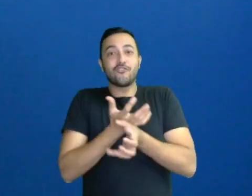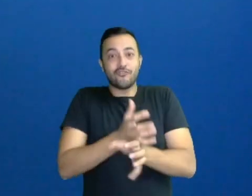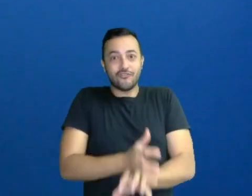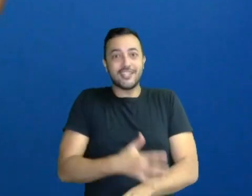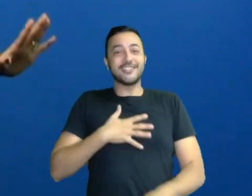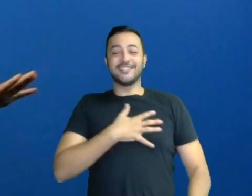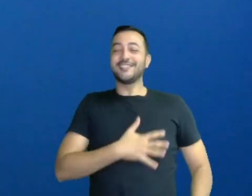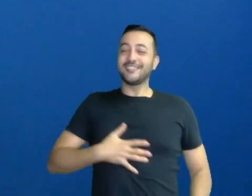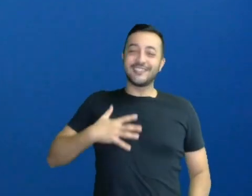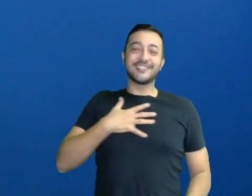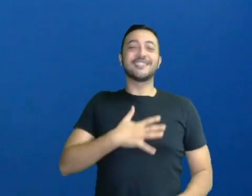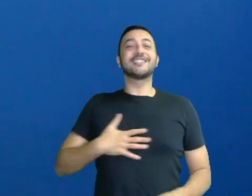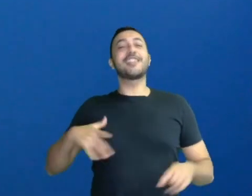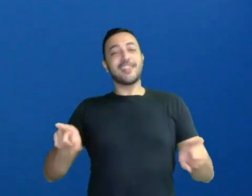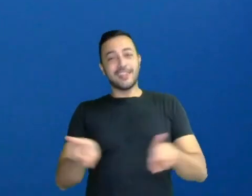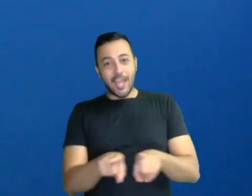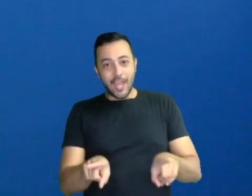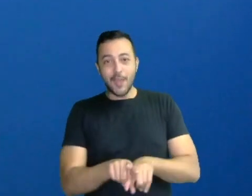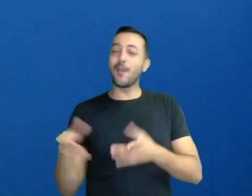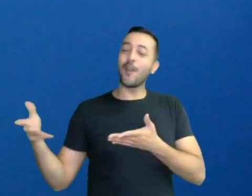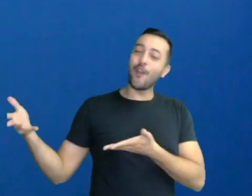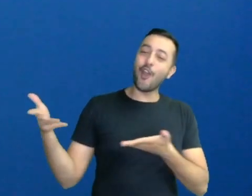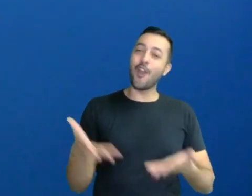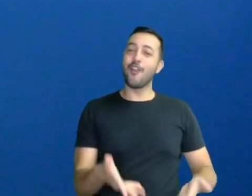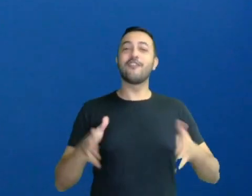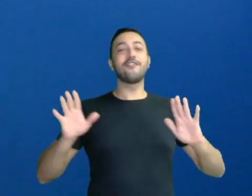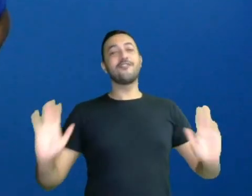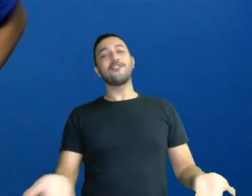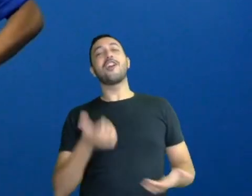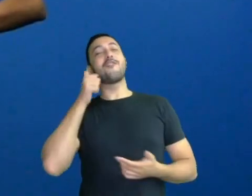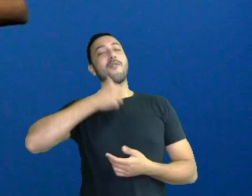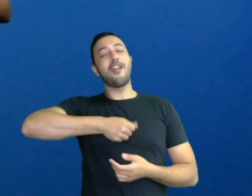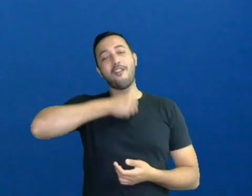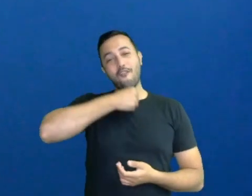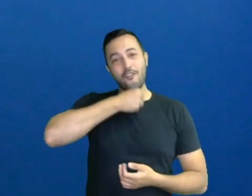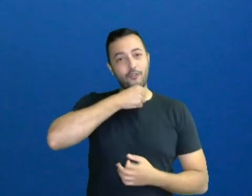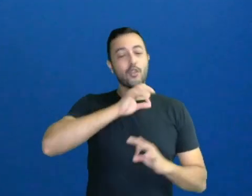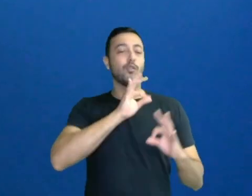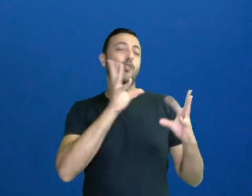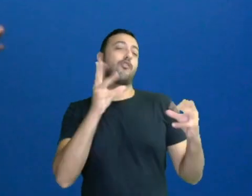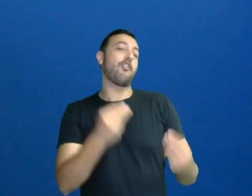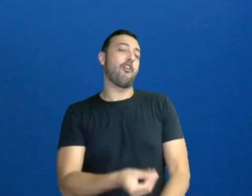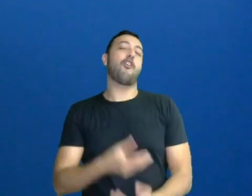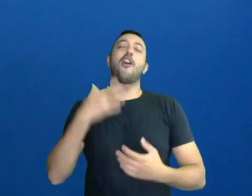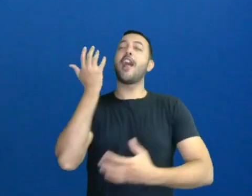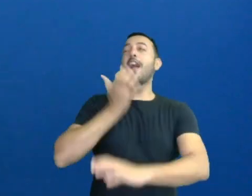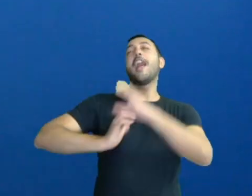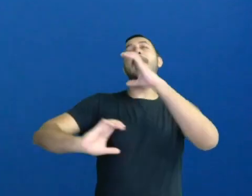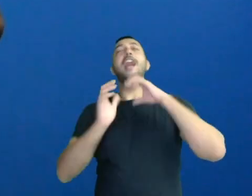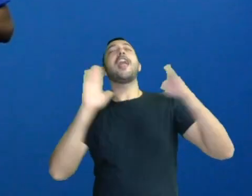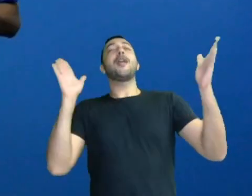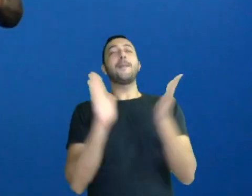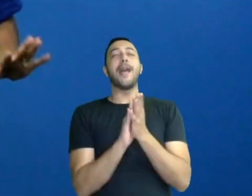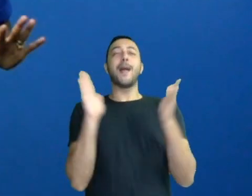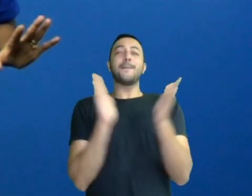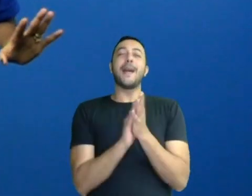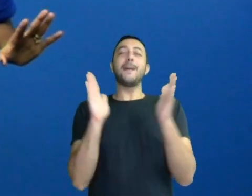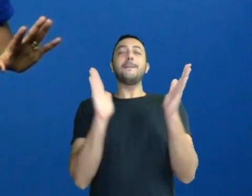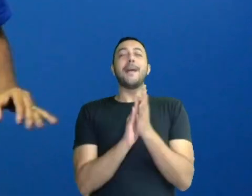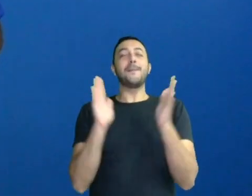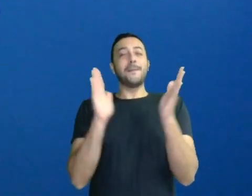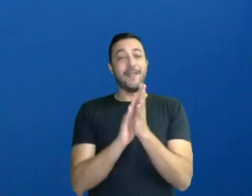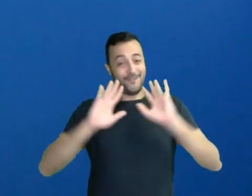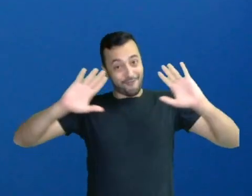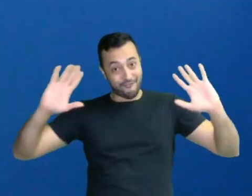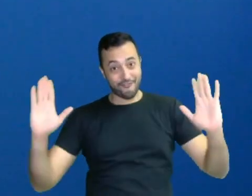passou também a ser o convidado da festa lá da vovó carocha né E todos cantaram o Parabéns ficaram lá